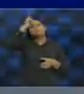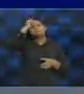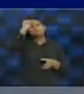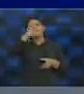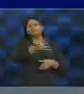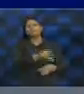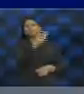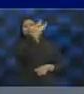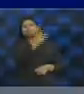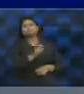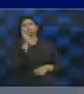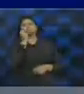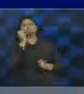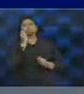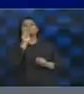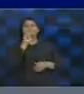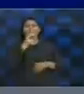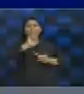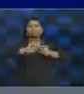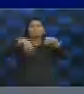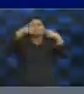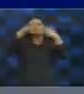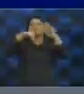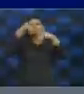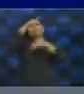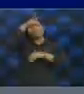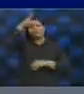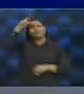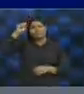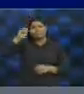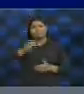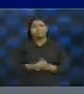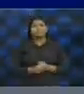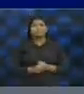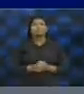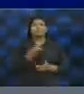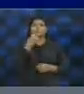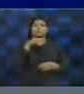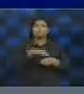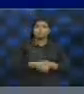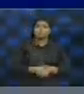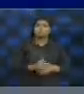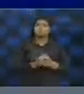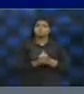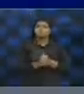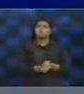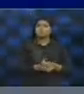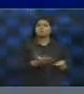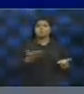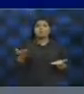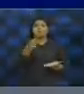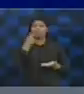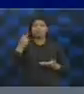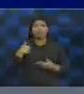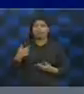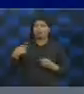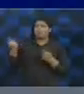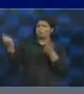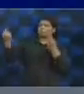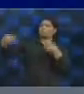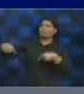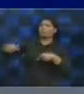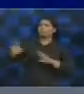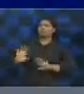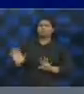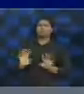a retomada do progresso, do desenvolvimento da nossa cidade. Quero dar boa noite ao candidato, dizer para ele que não me oponho a ele, ao contrário do que ele